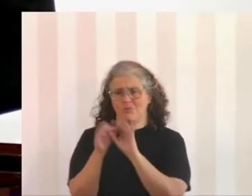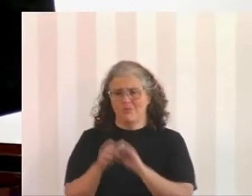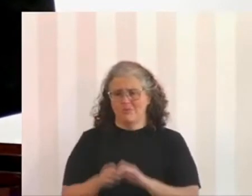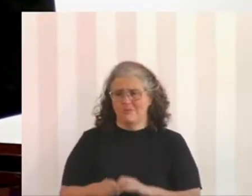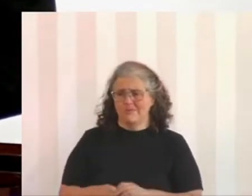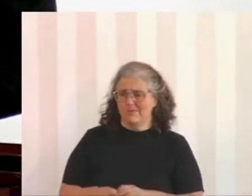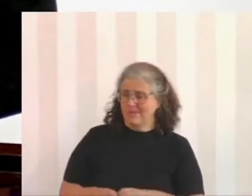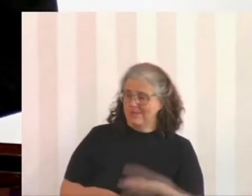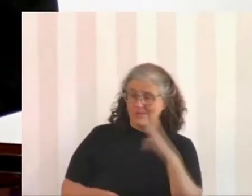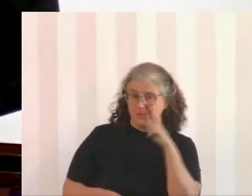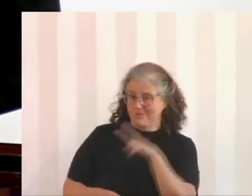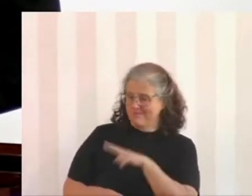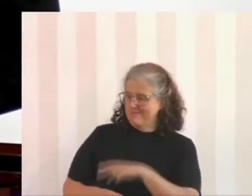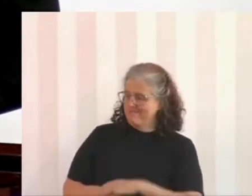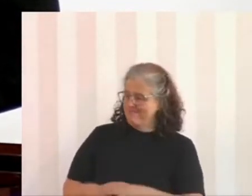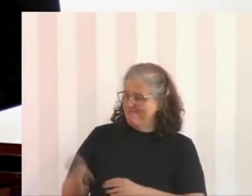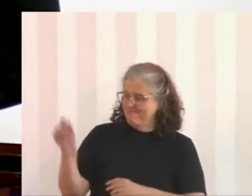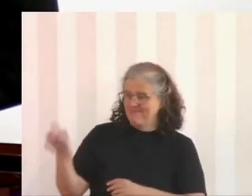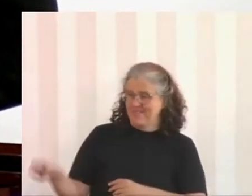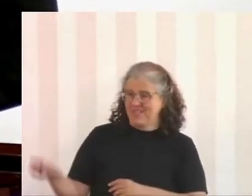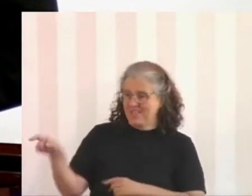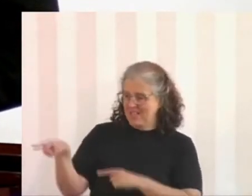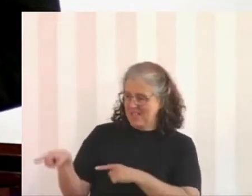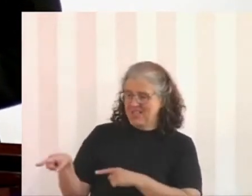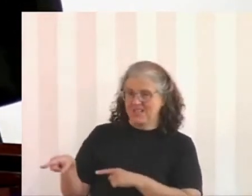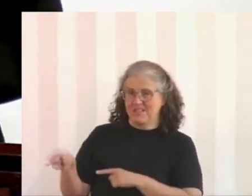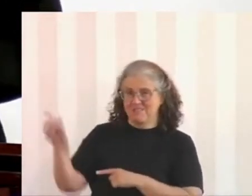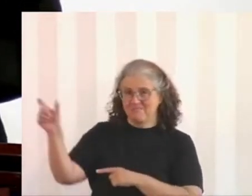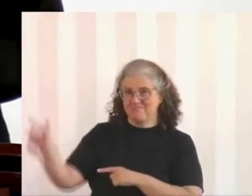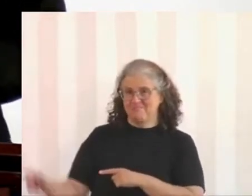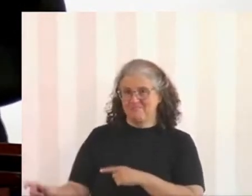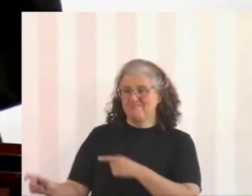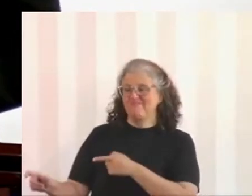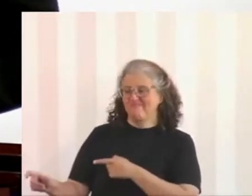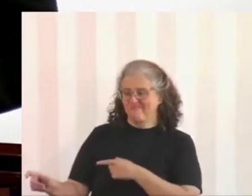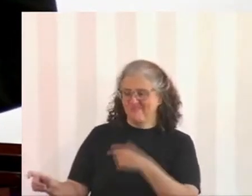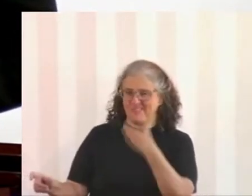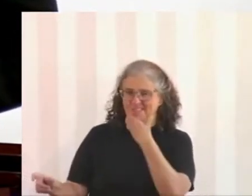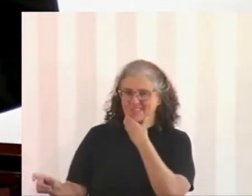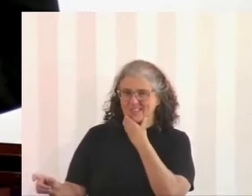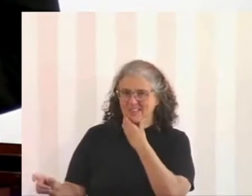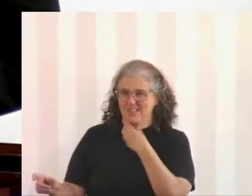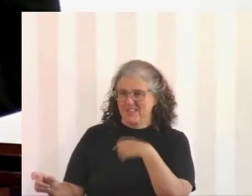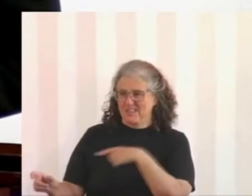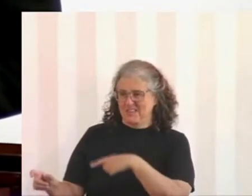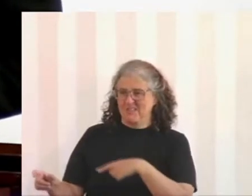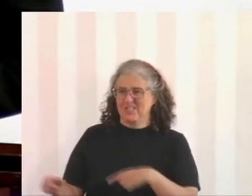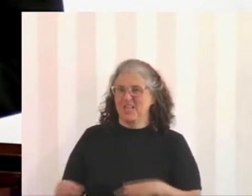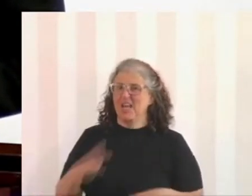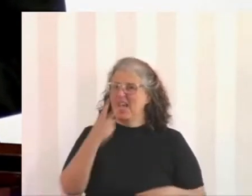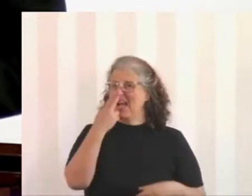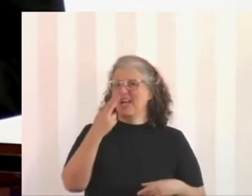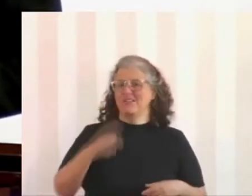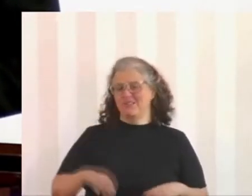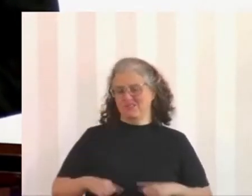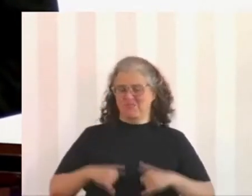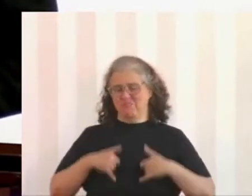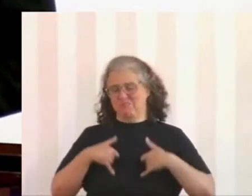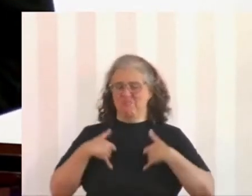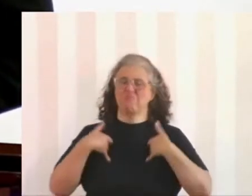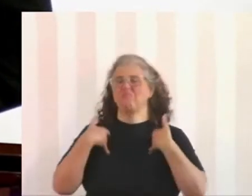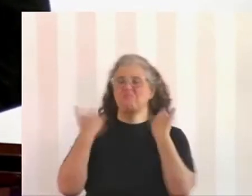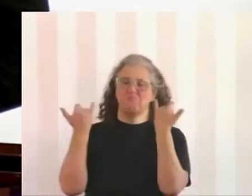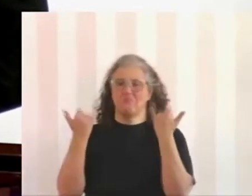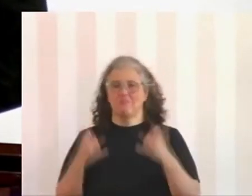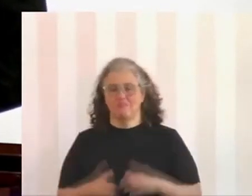acho que é dono de tudo. Ou quando a gente fala, aquele ali é a última bolacha do pacote, porque ele quer o